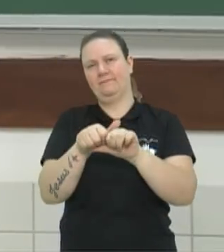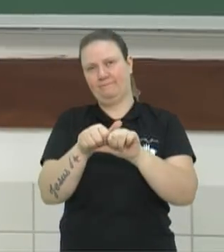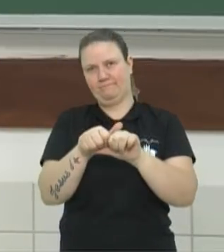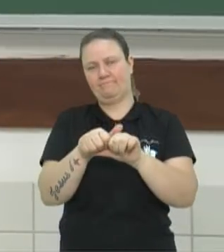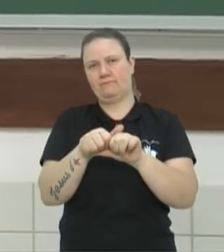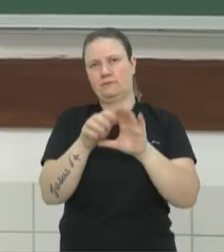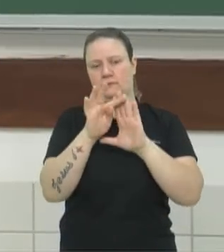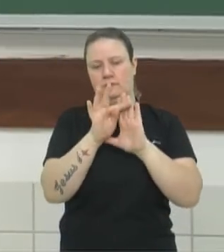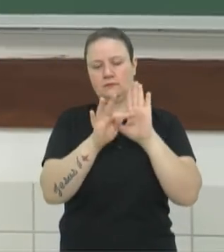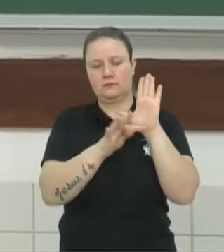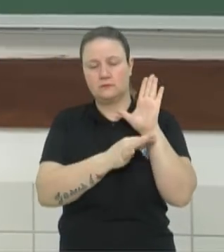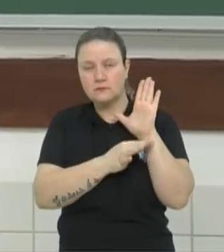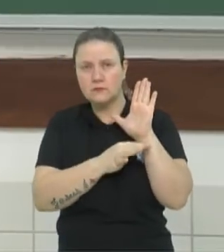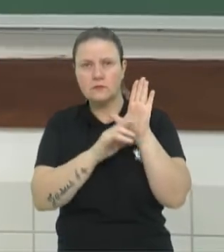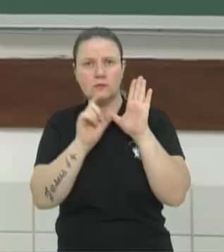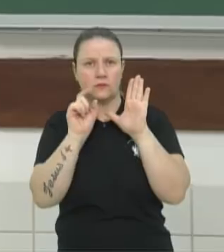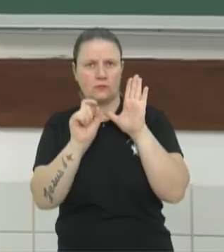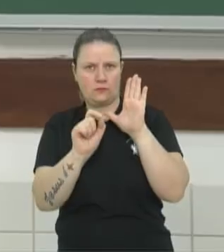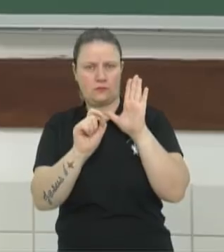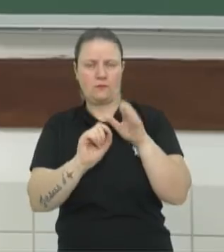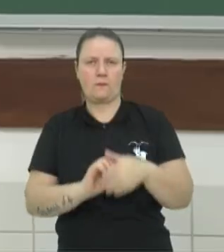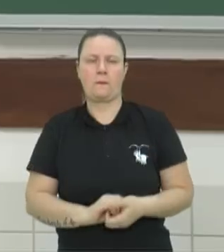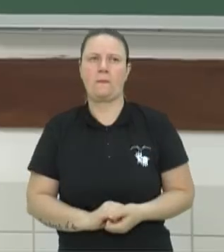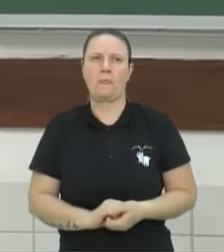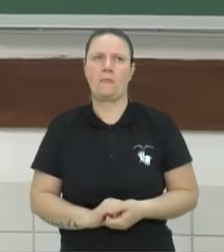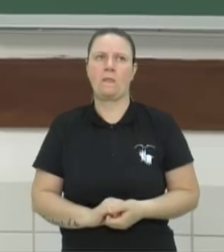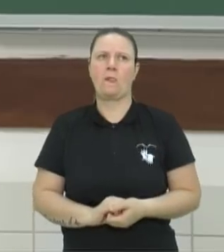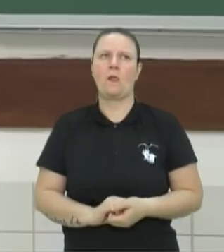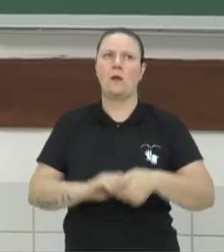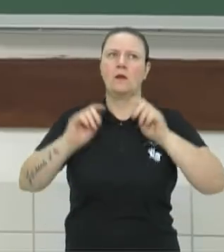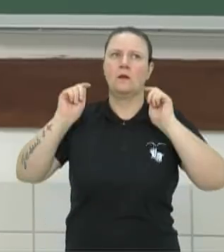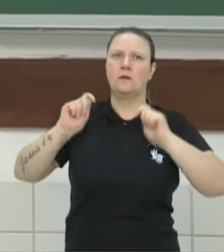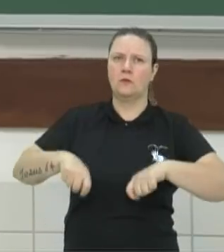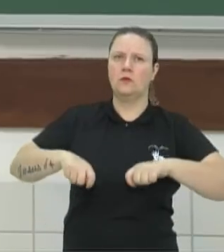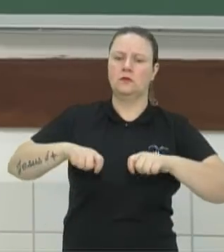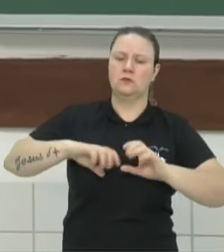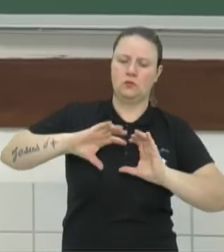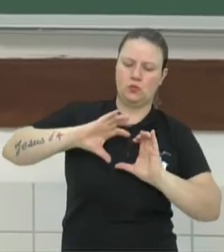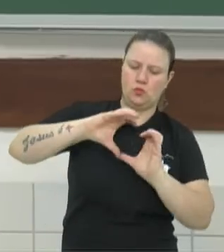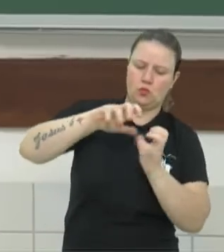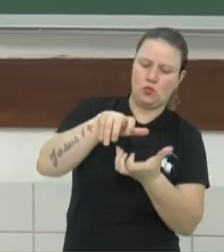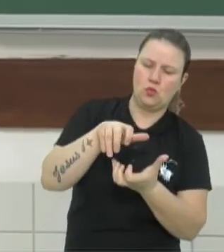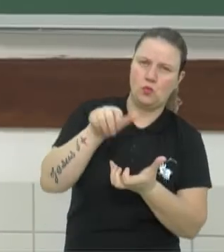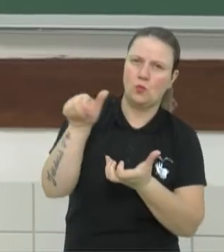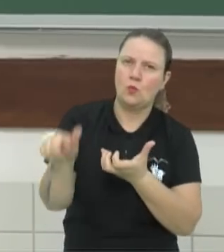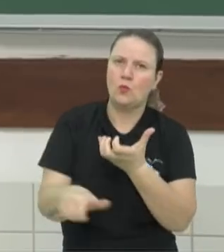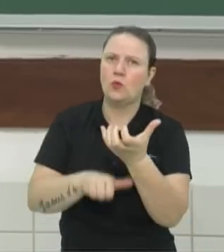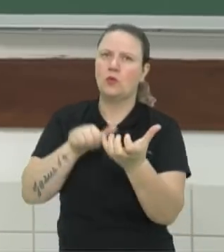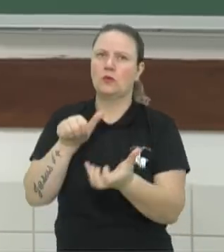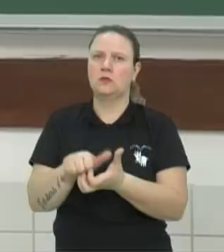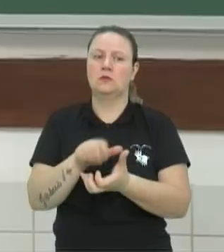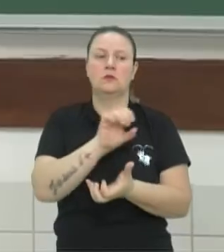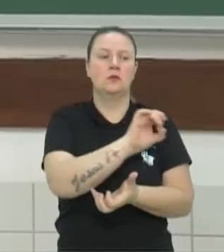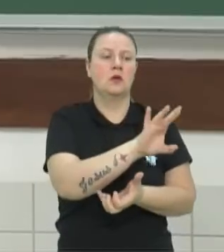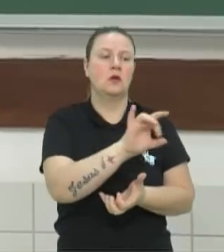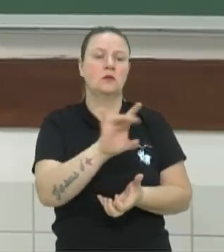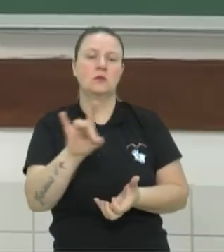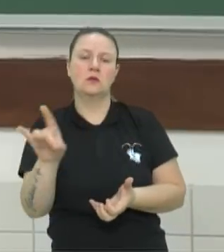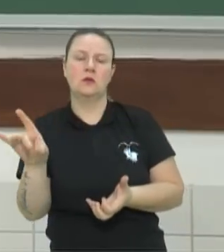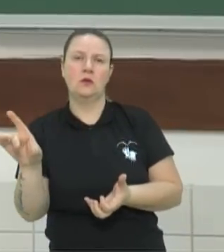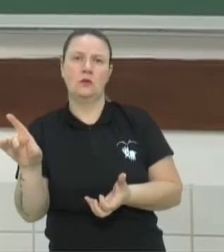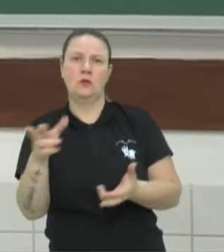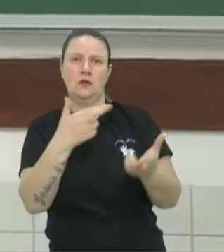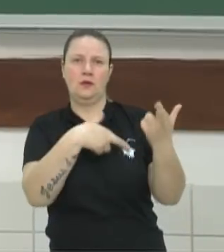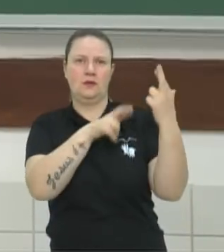sobre cuidar do meio ambiente, né? Então, para que a gente possa mudar o mundo e cuidar do meio ambiente, cada um tem que fazer a sua parte,